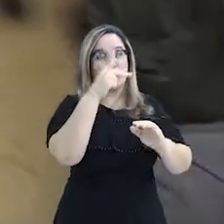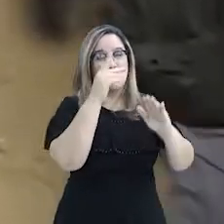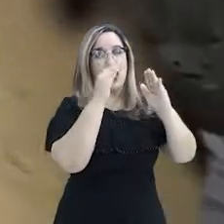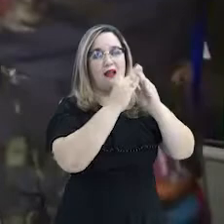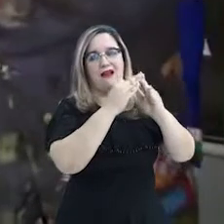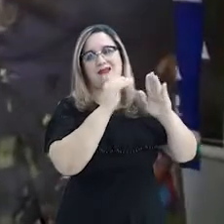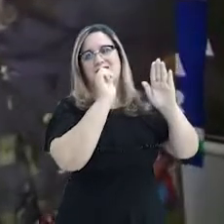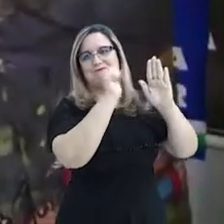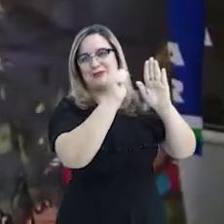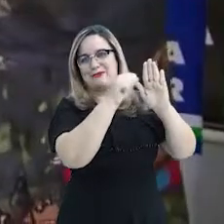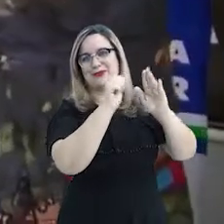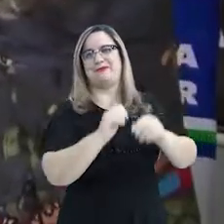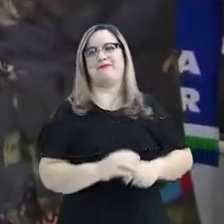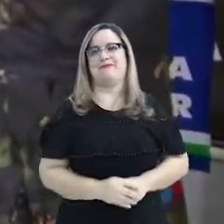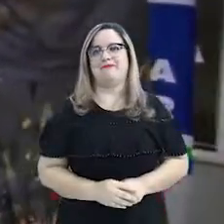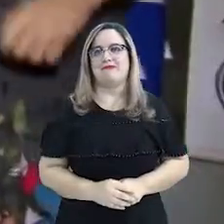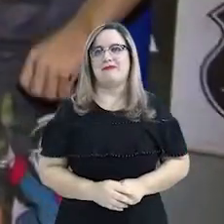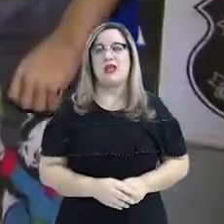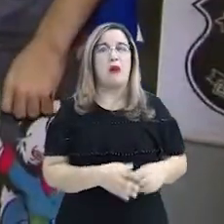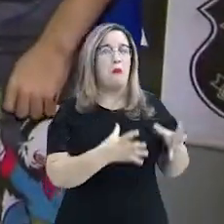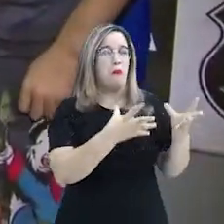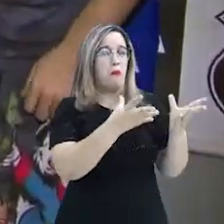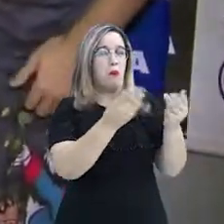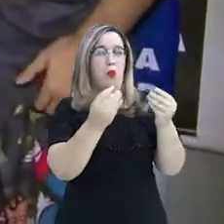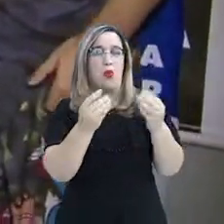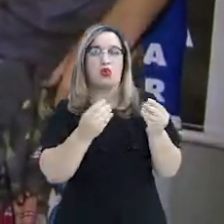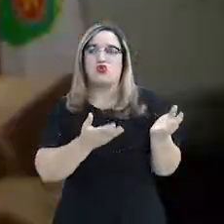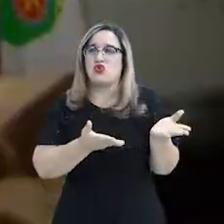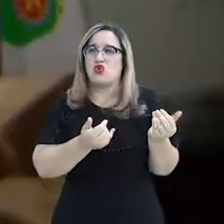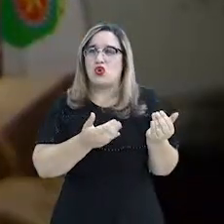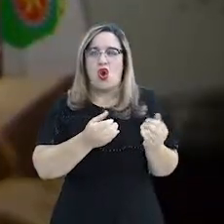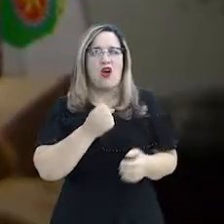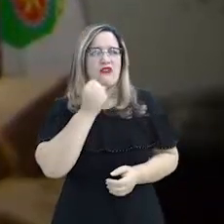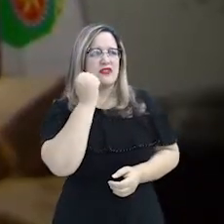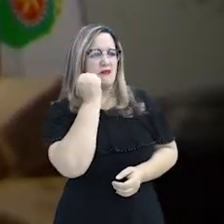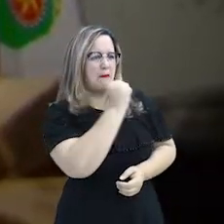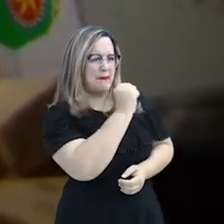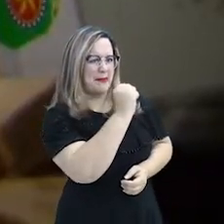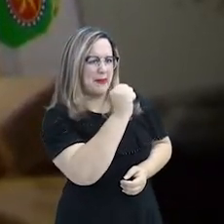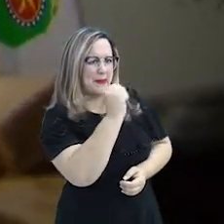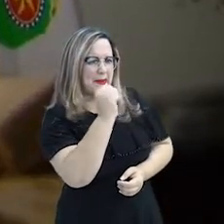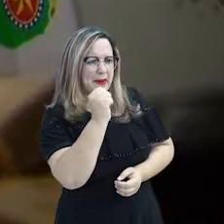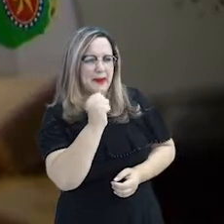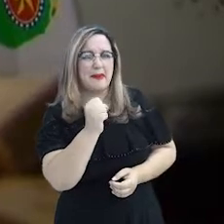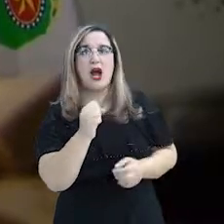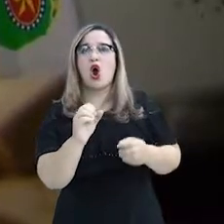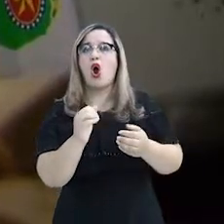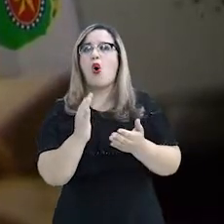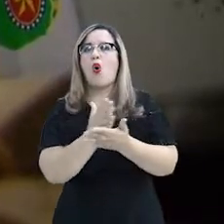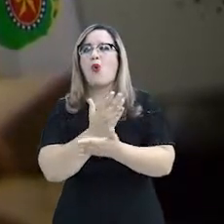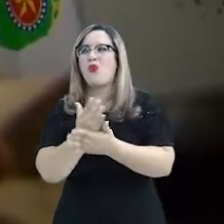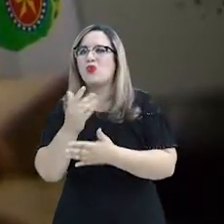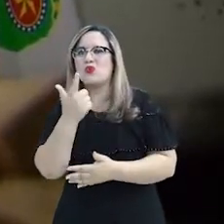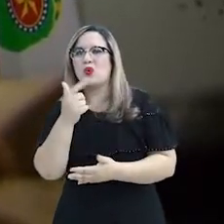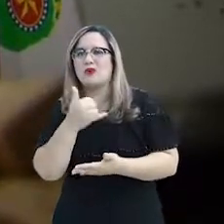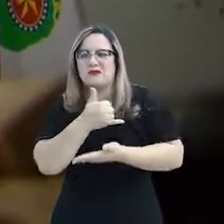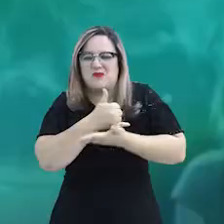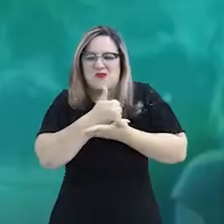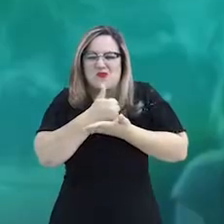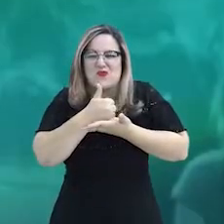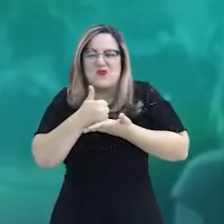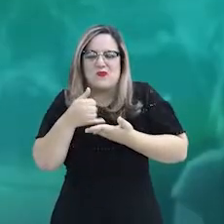porta. Anualmente, milhares de jovens são assassinados e outros se envolvem com as